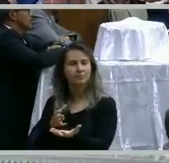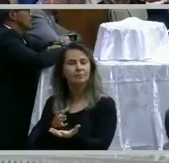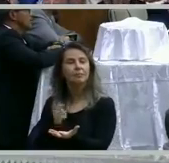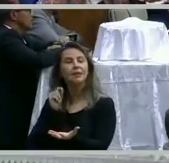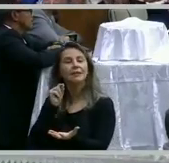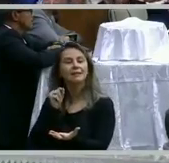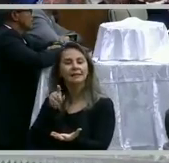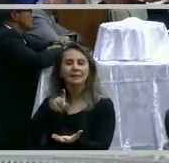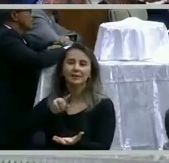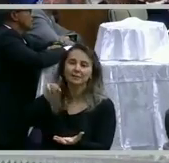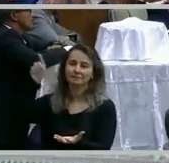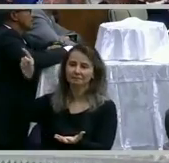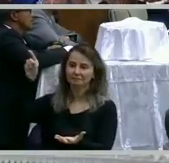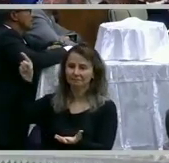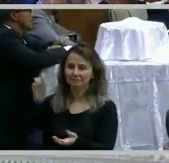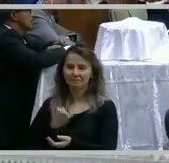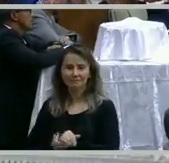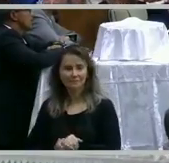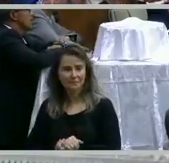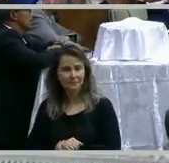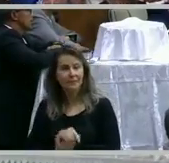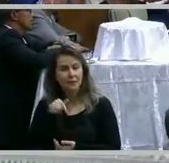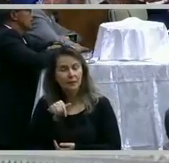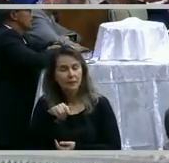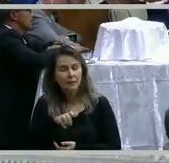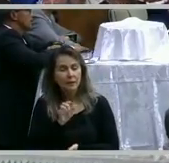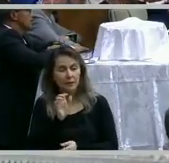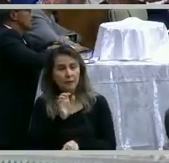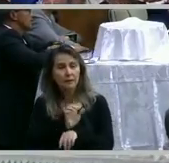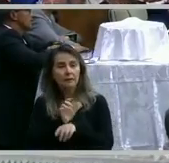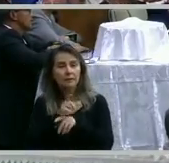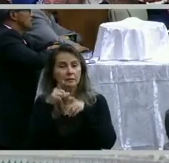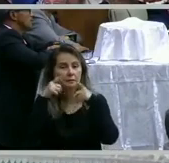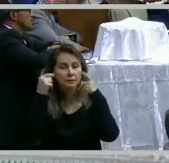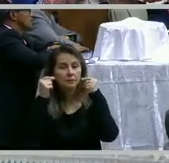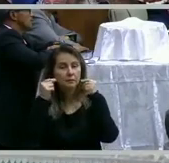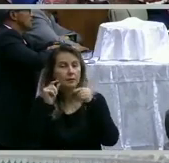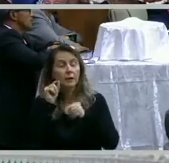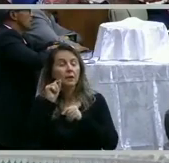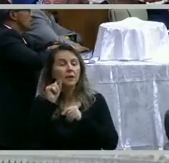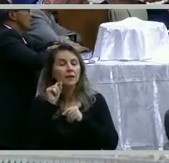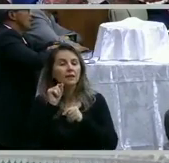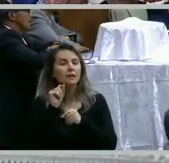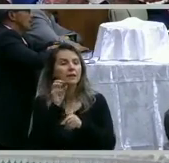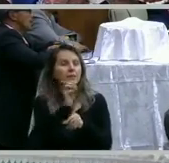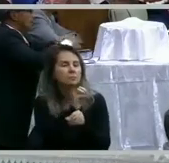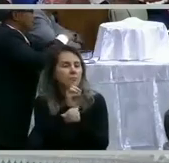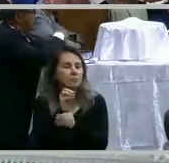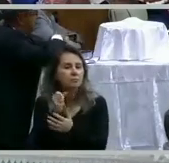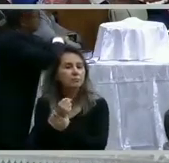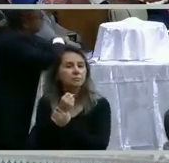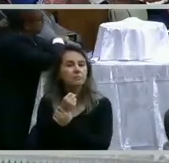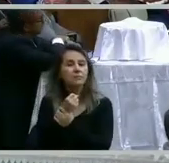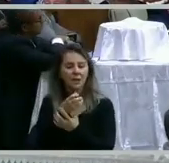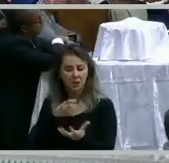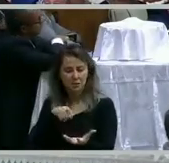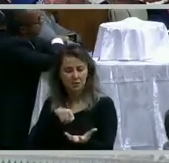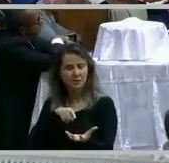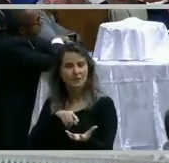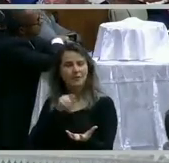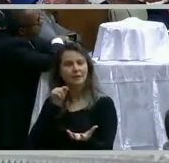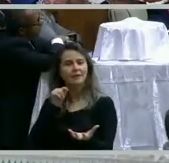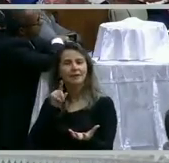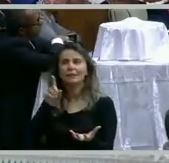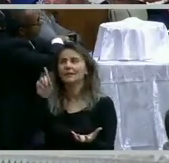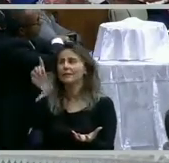Esse estado, quem sustenta é o Senhor Jesus. A cidade